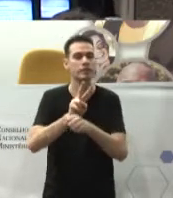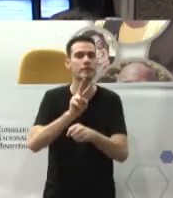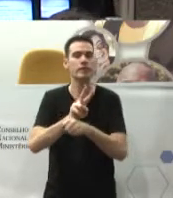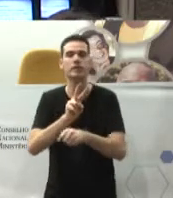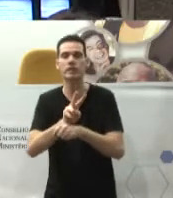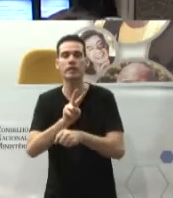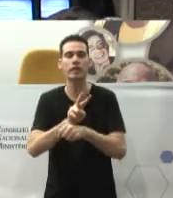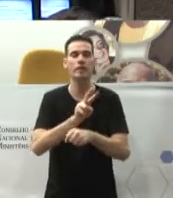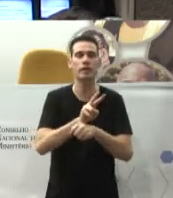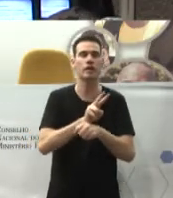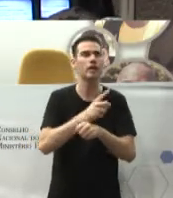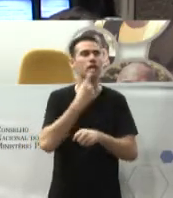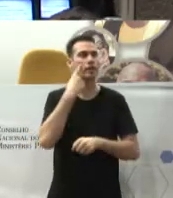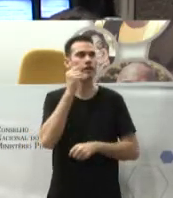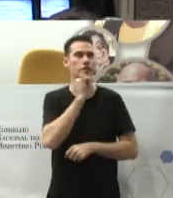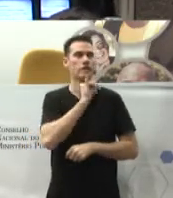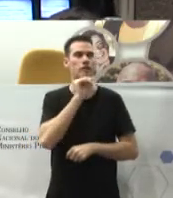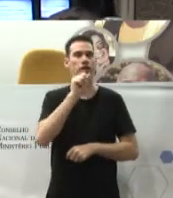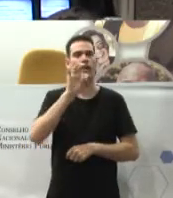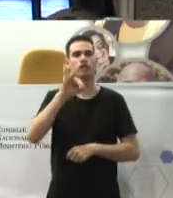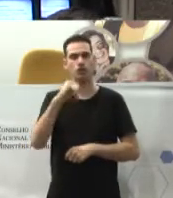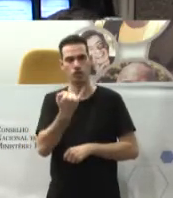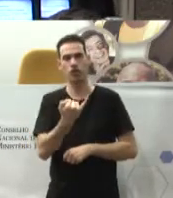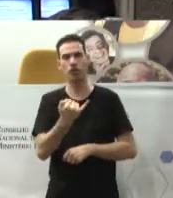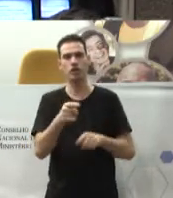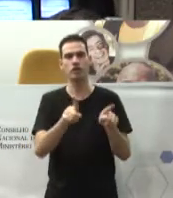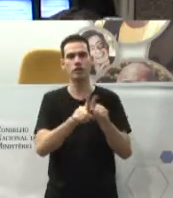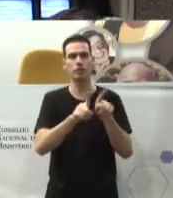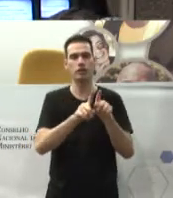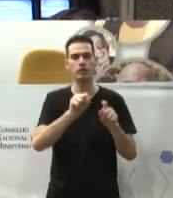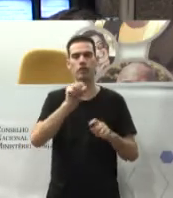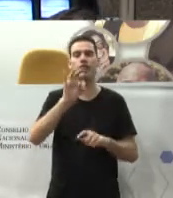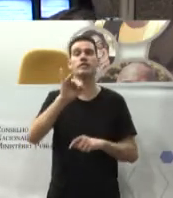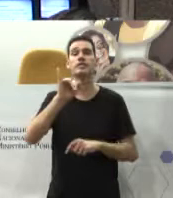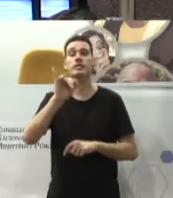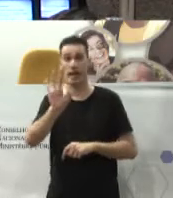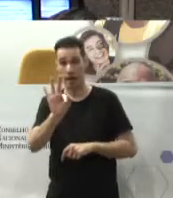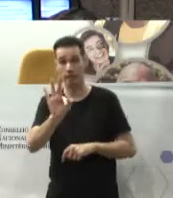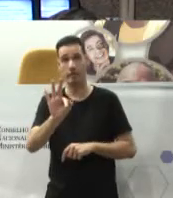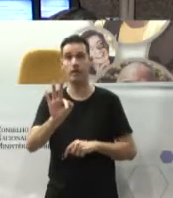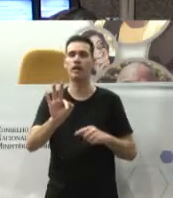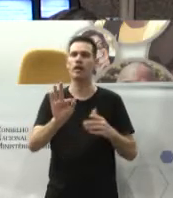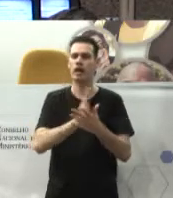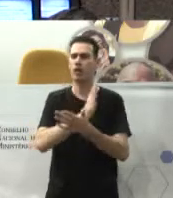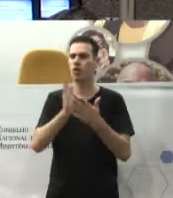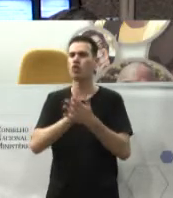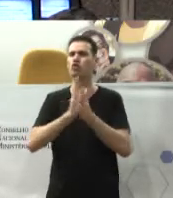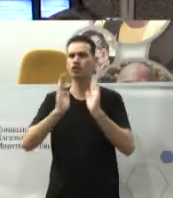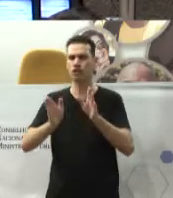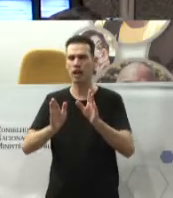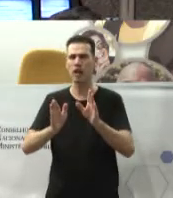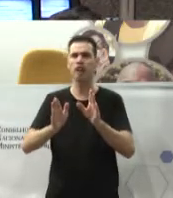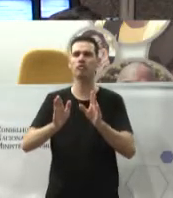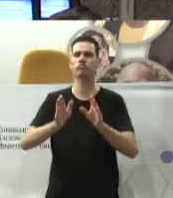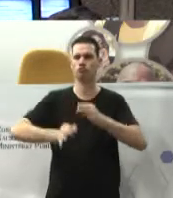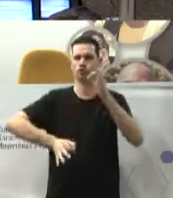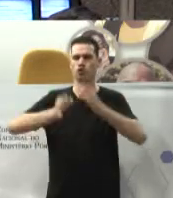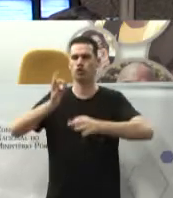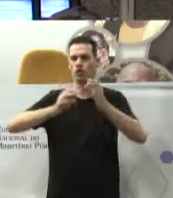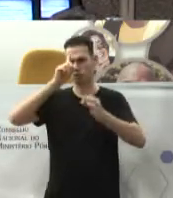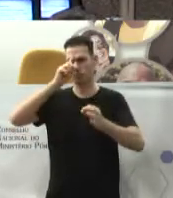temas de repetitivos no STJ e o índice de temas de repetitivos no STF. Alguns já estão julgados, outros estão em